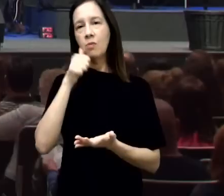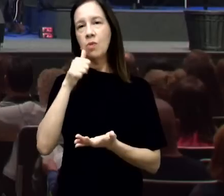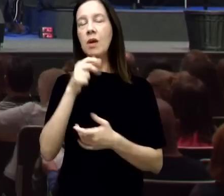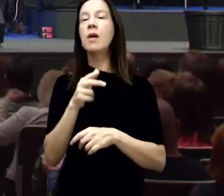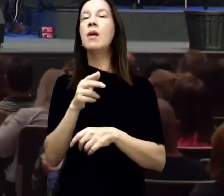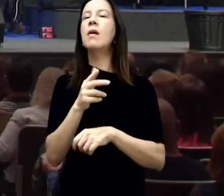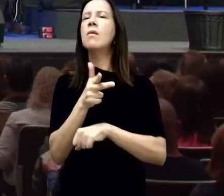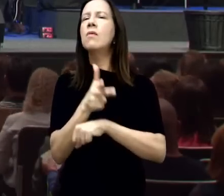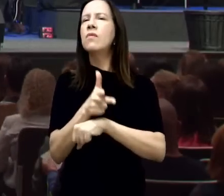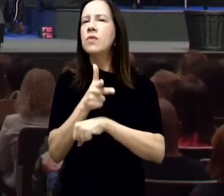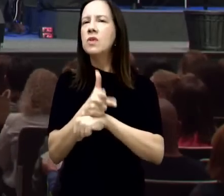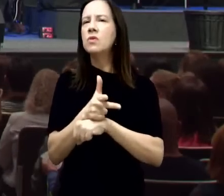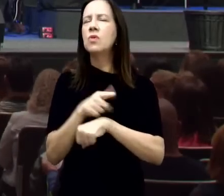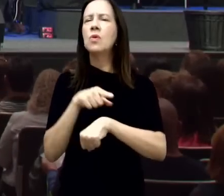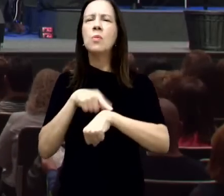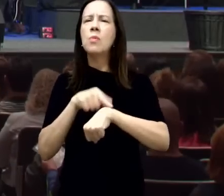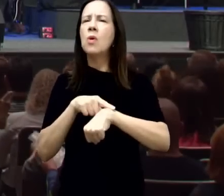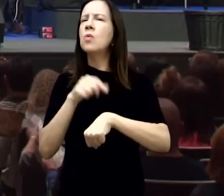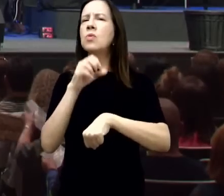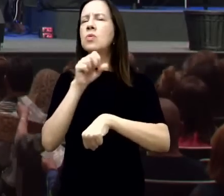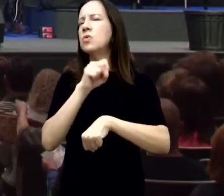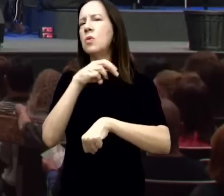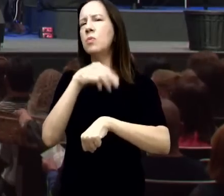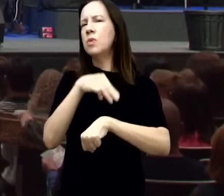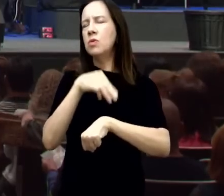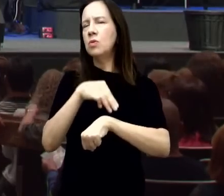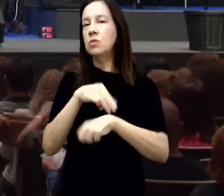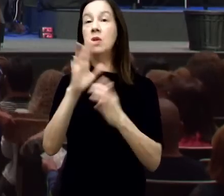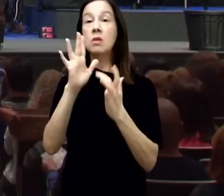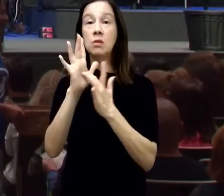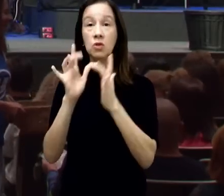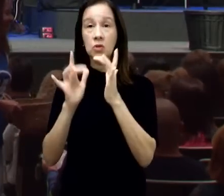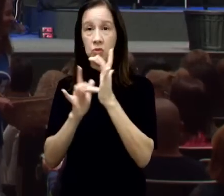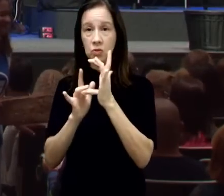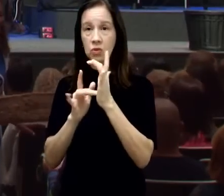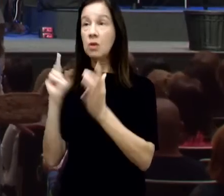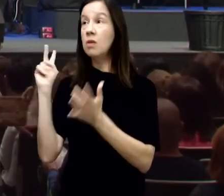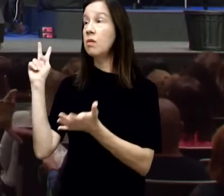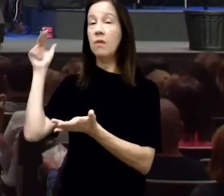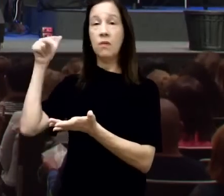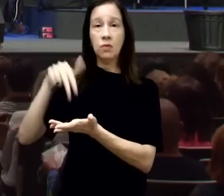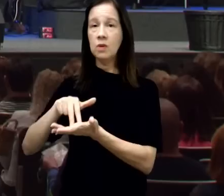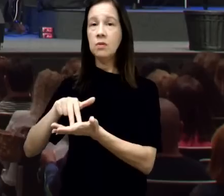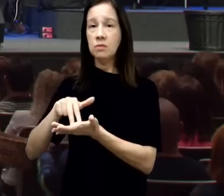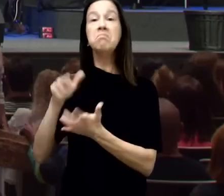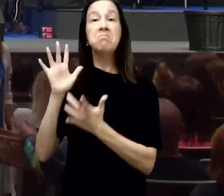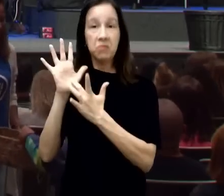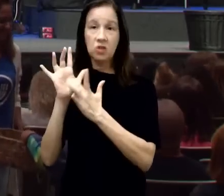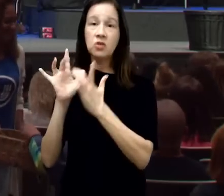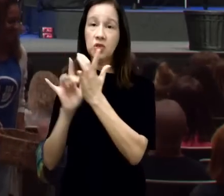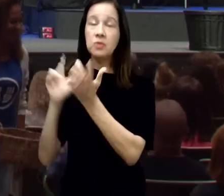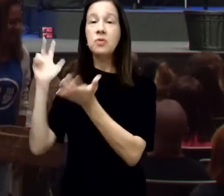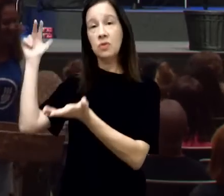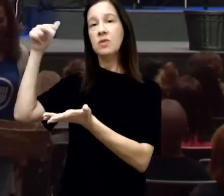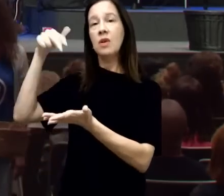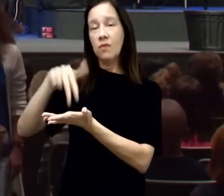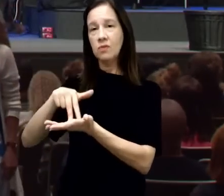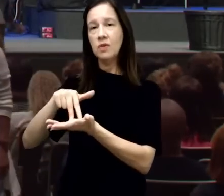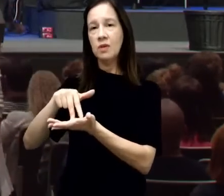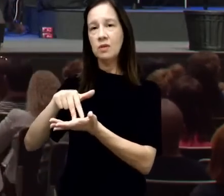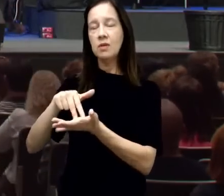vídeo de pouquinhos minutos, ela falando, Jesus está voltando, é isso. Eu digo que, só que nesse